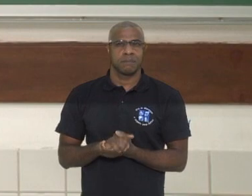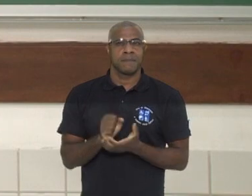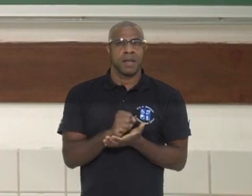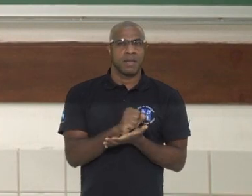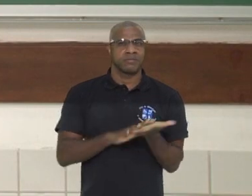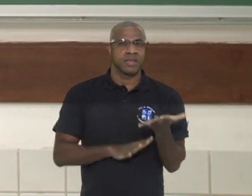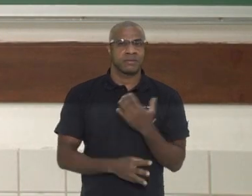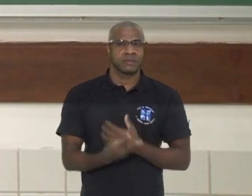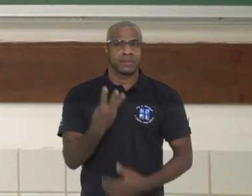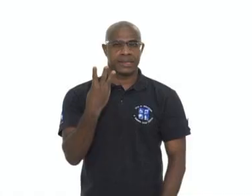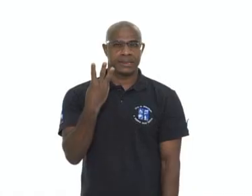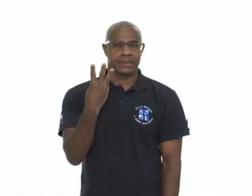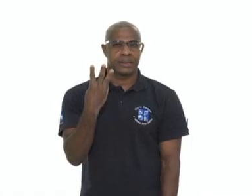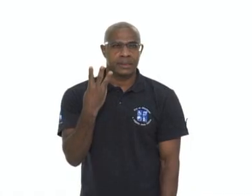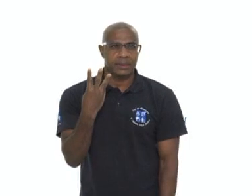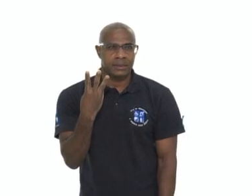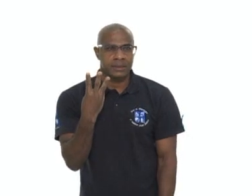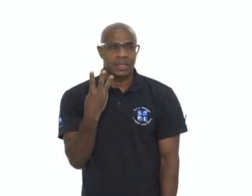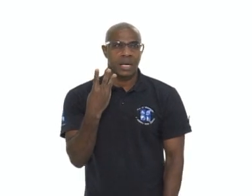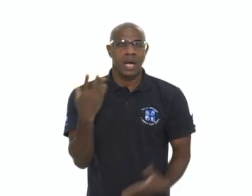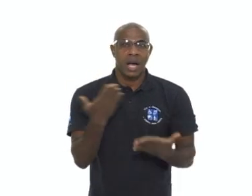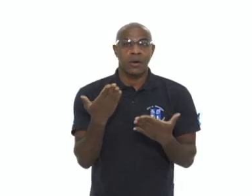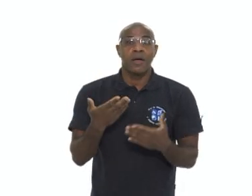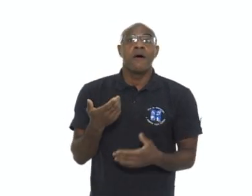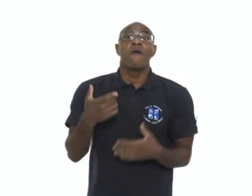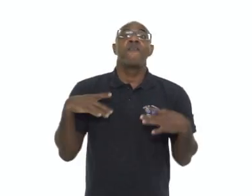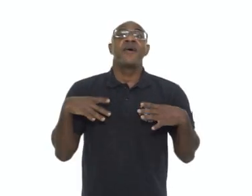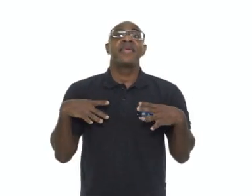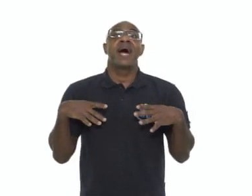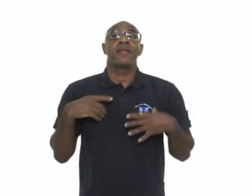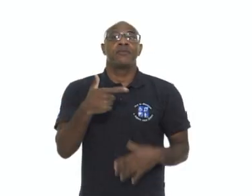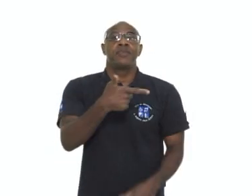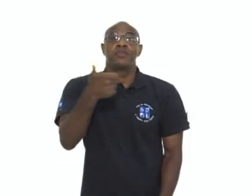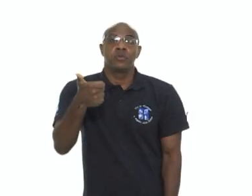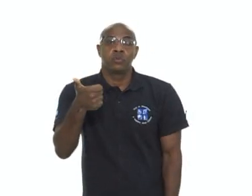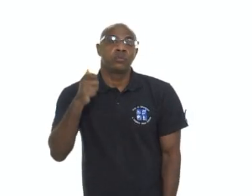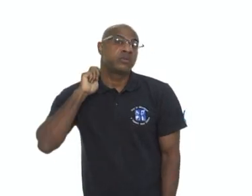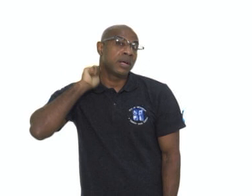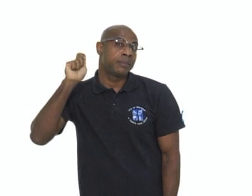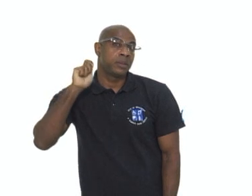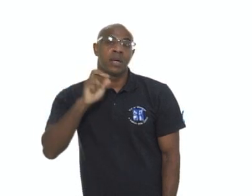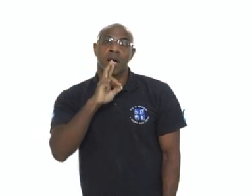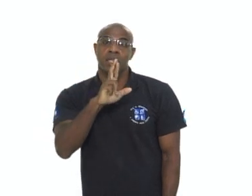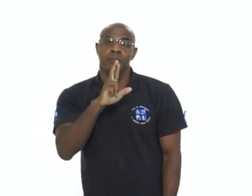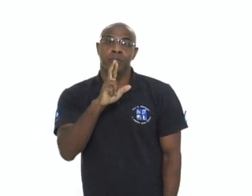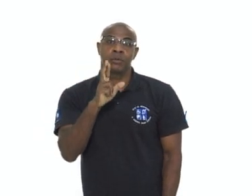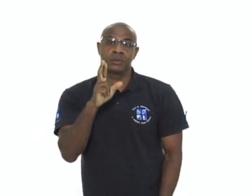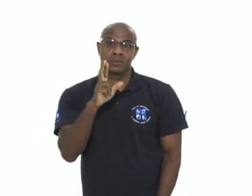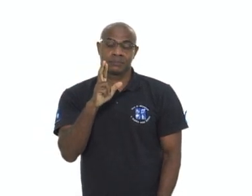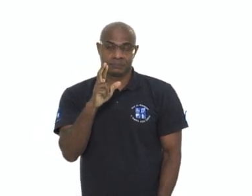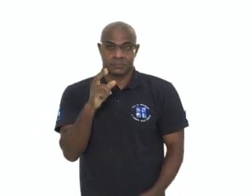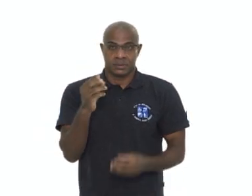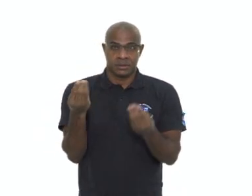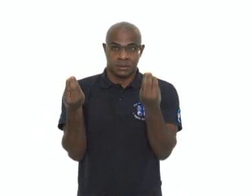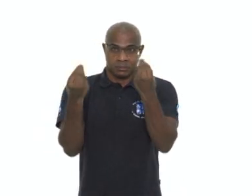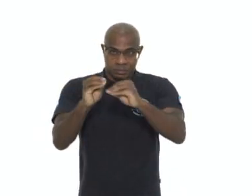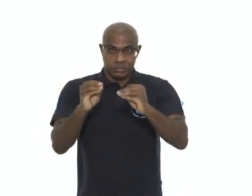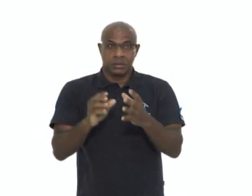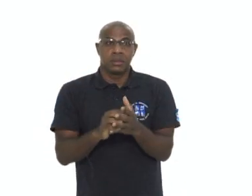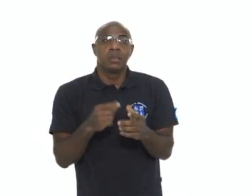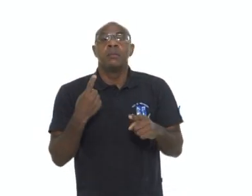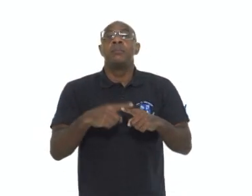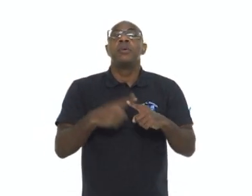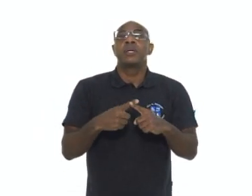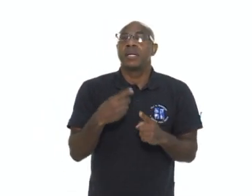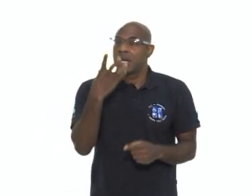Atividade 3. Considerando o feriado de Tiradentes, 21 de abril, responda a seguinte questão. Por que a figura histórica